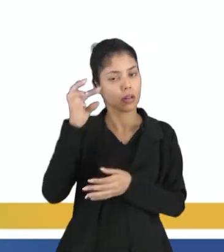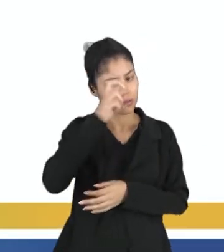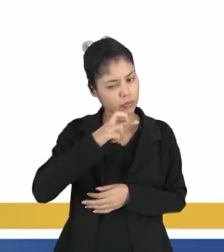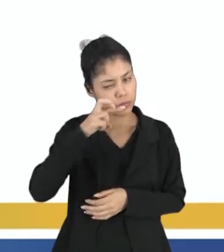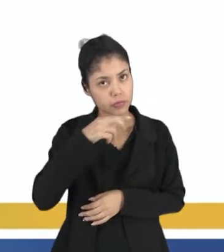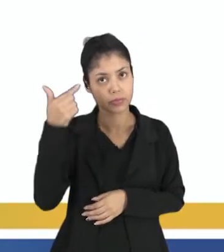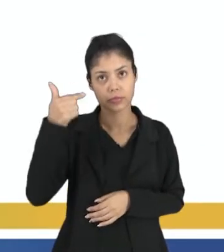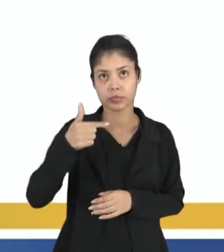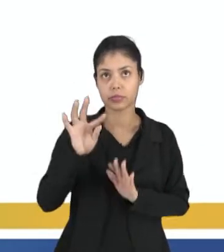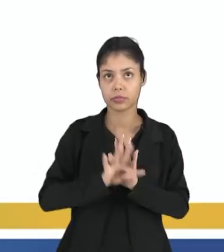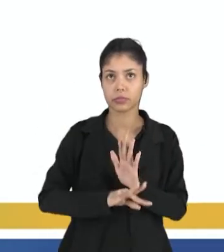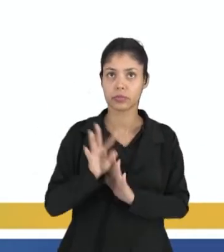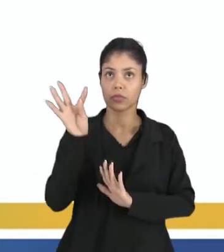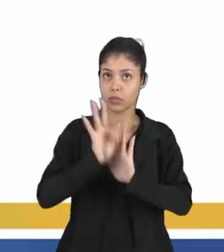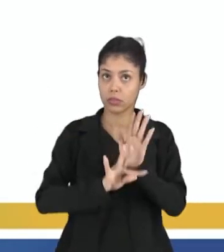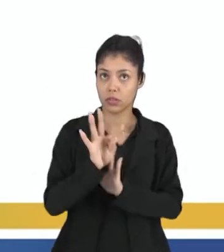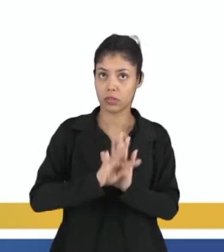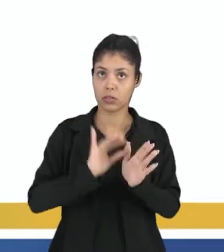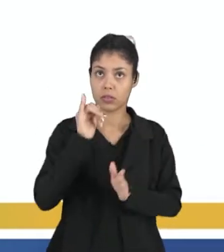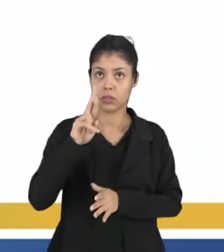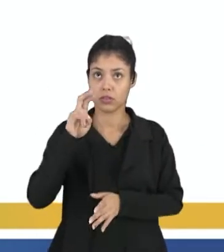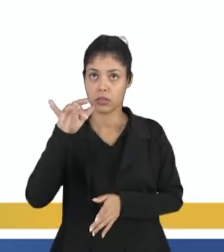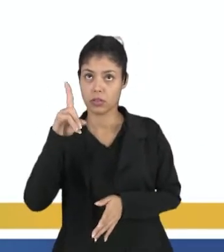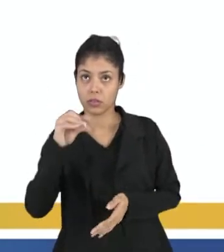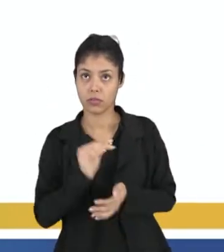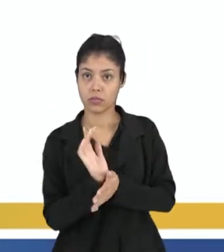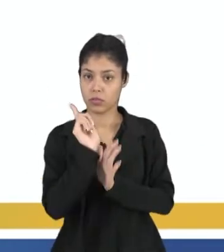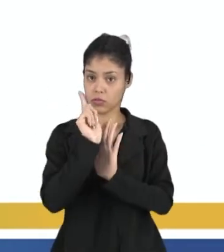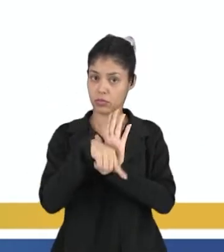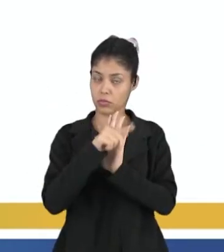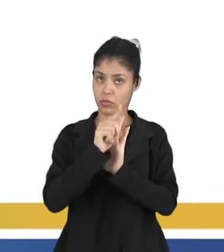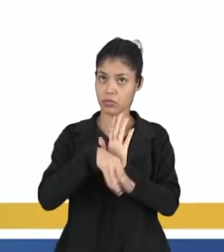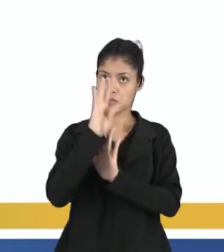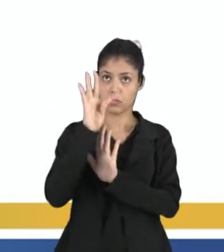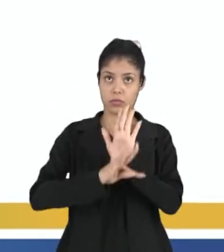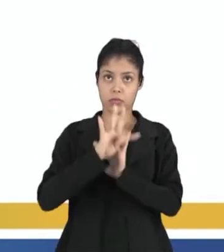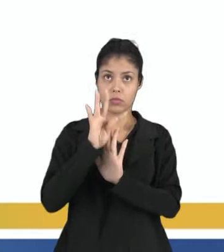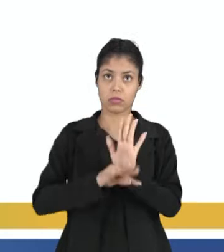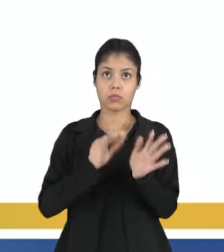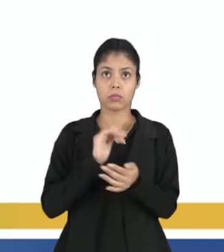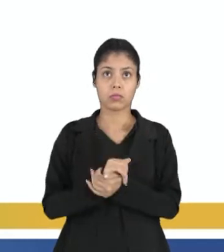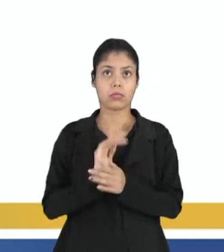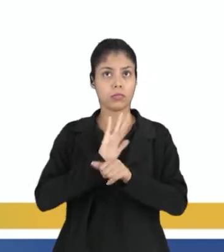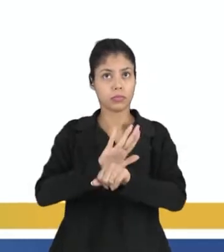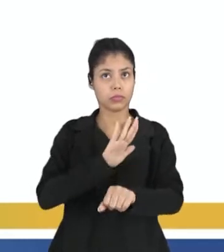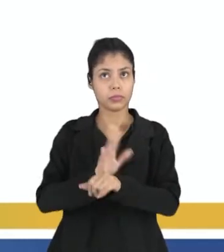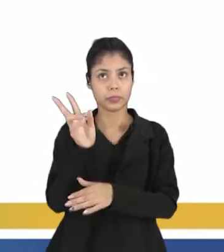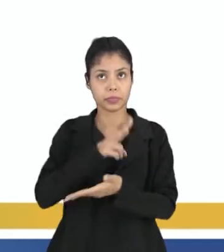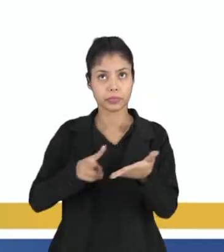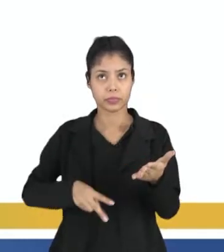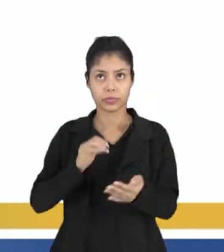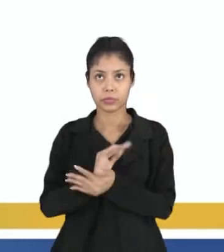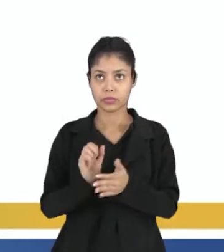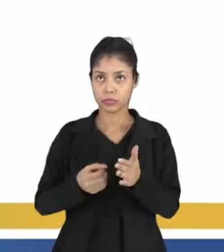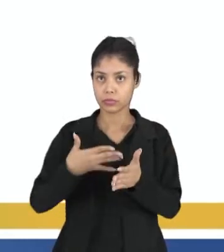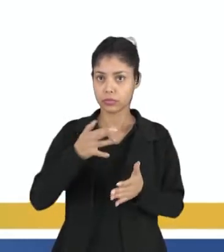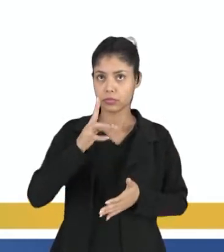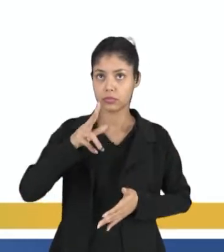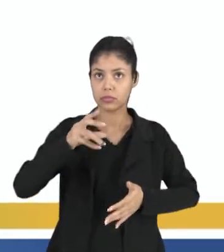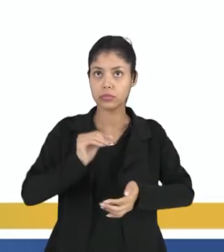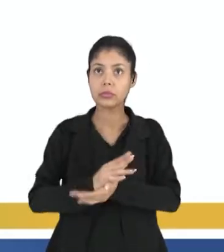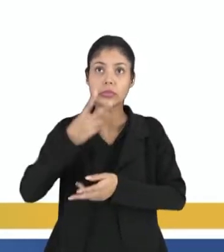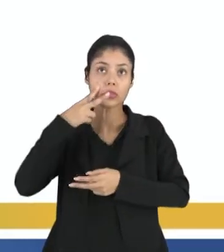analisar o texto 2. O texto é um infográfico, um gênero textual que contribui para a leitura